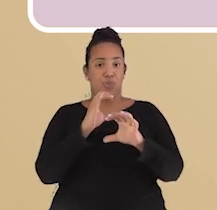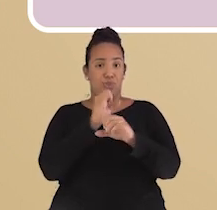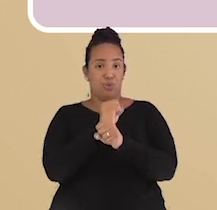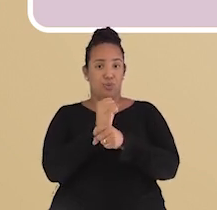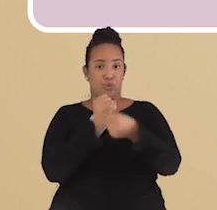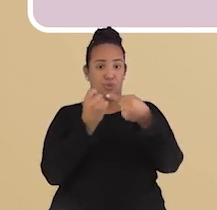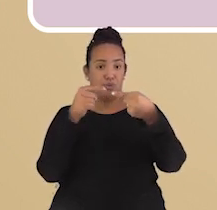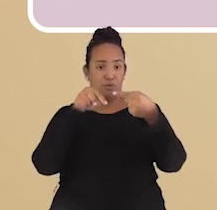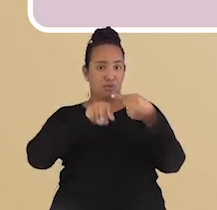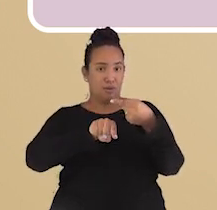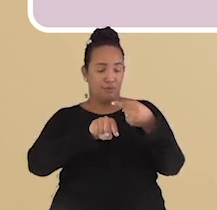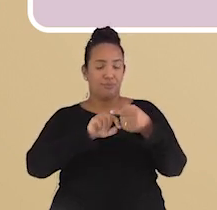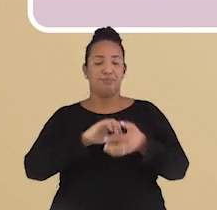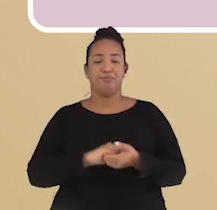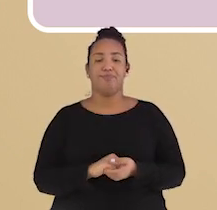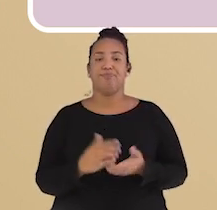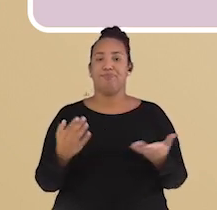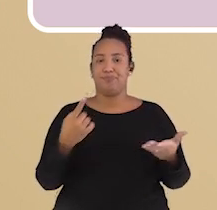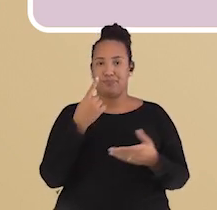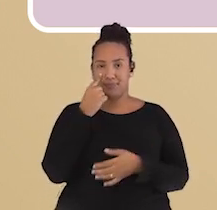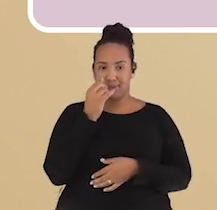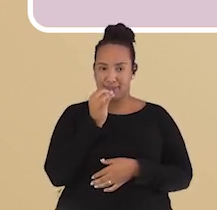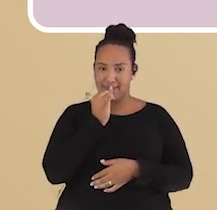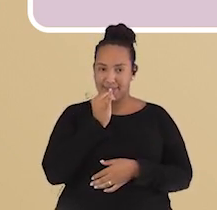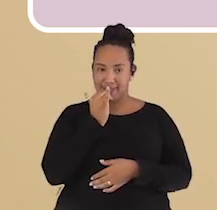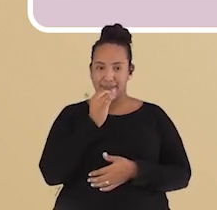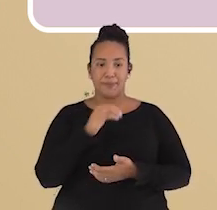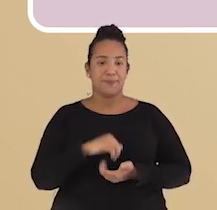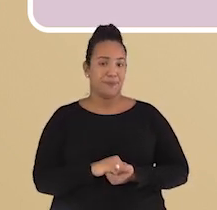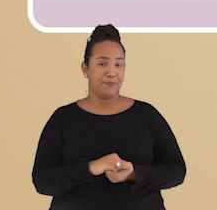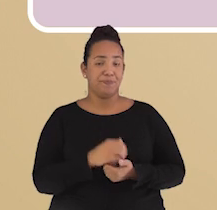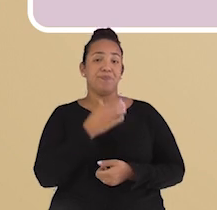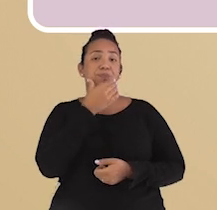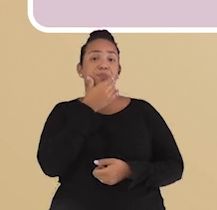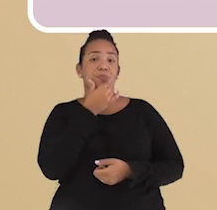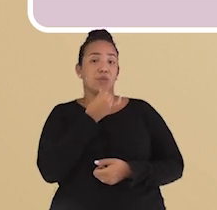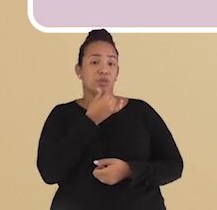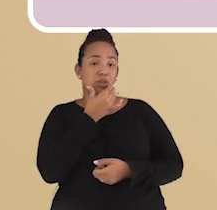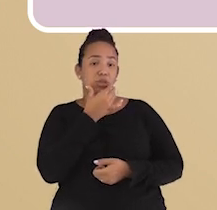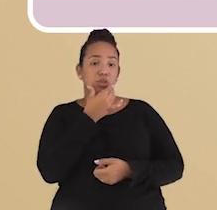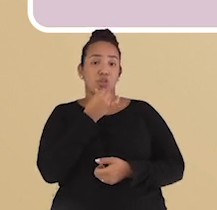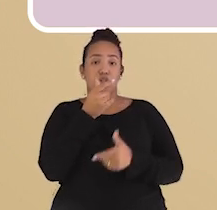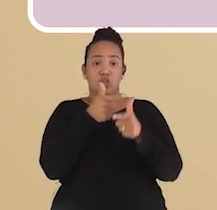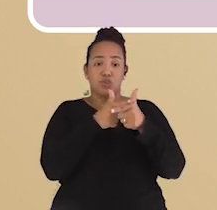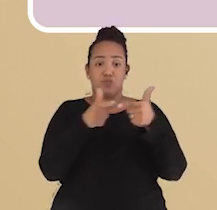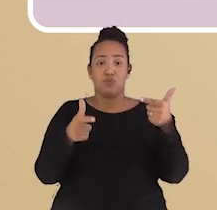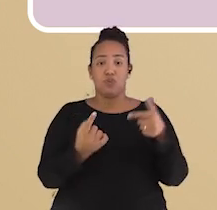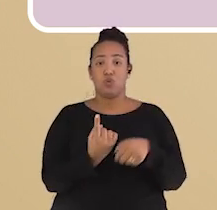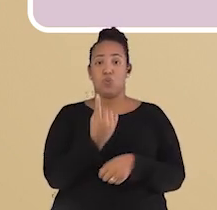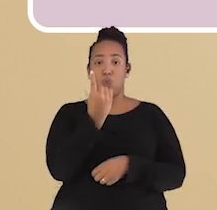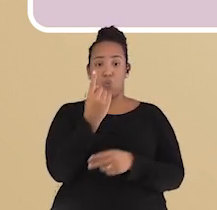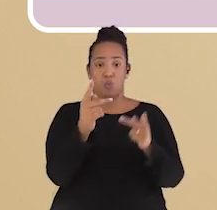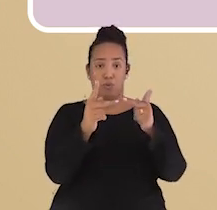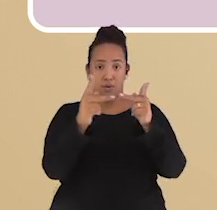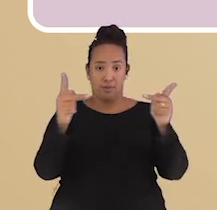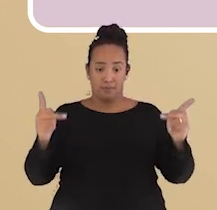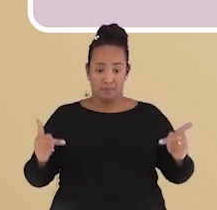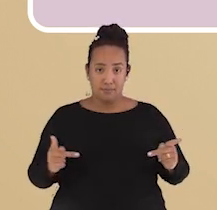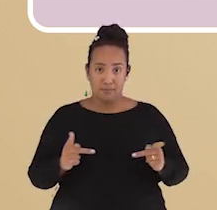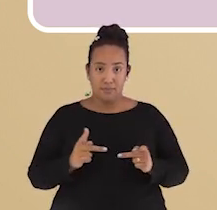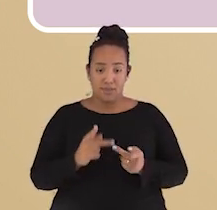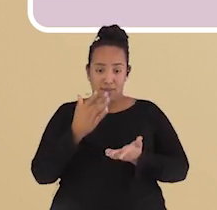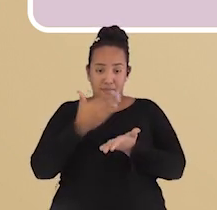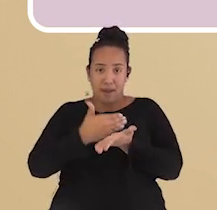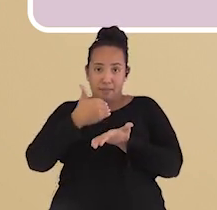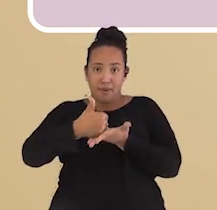dividida. Vamos ver um exemplo. Pedro dividiu uma pizza em 8 fatias e comeu